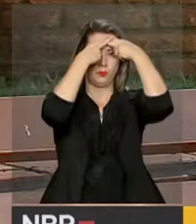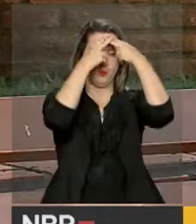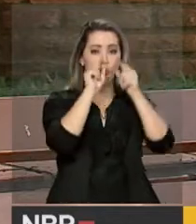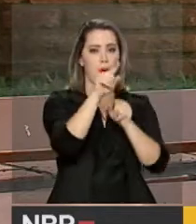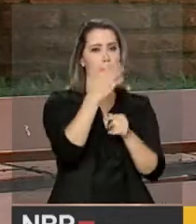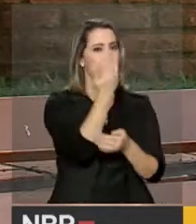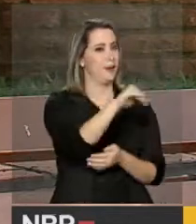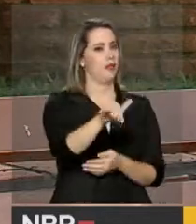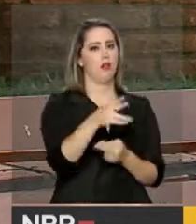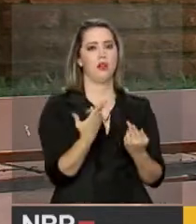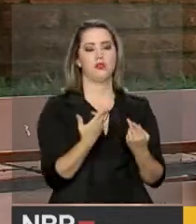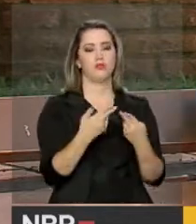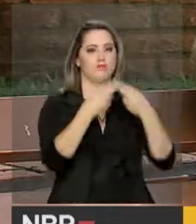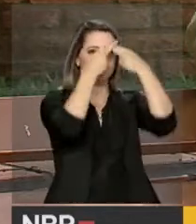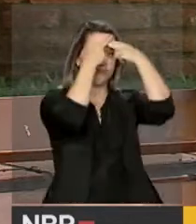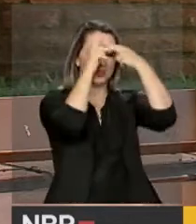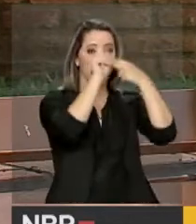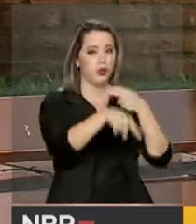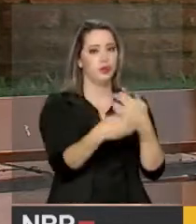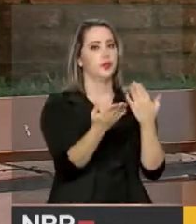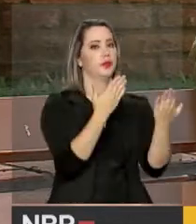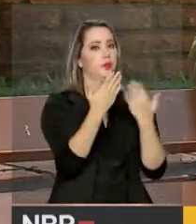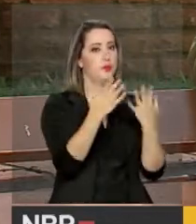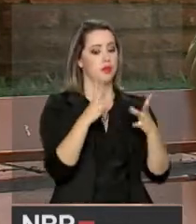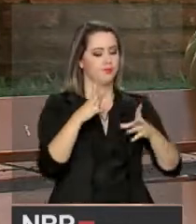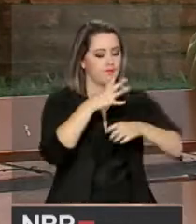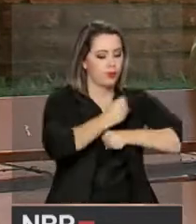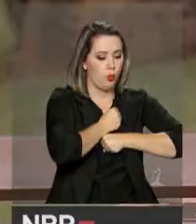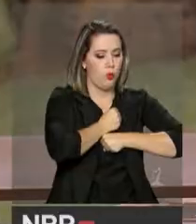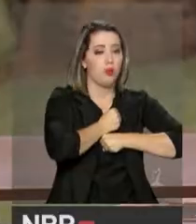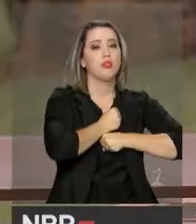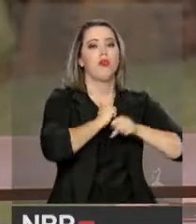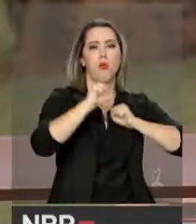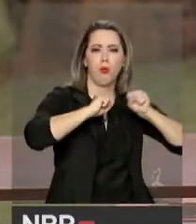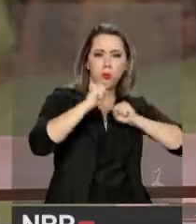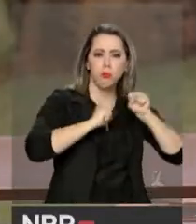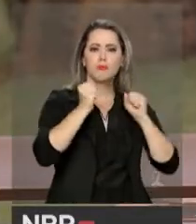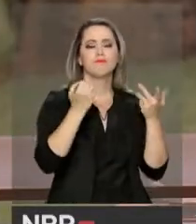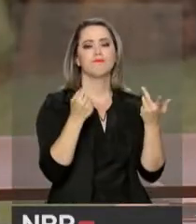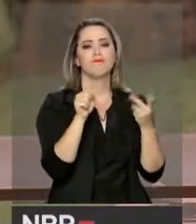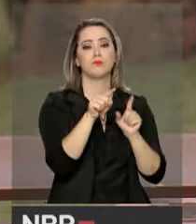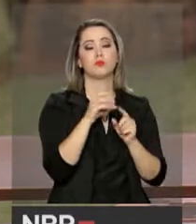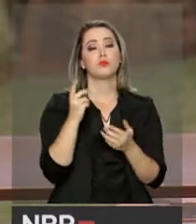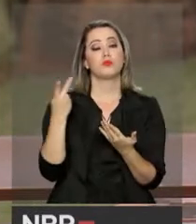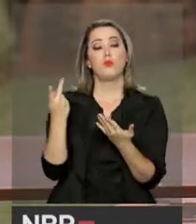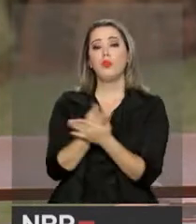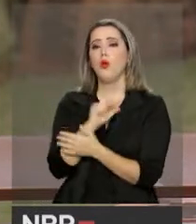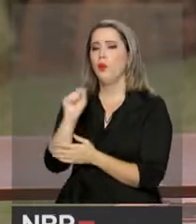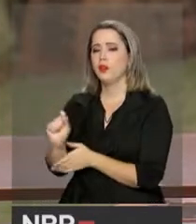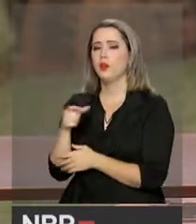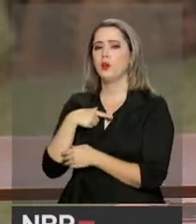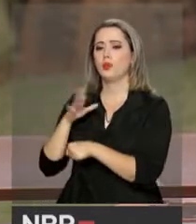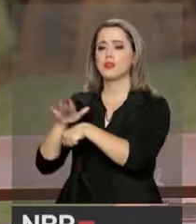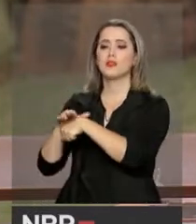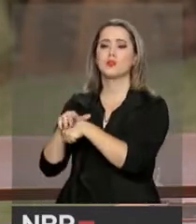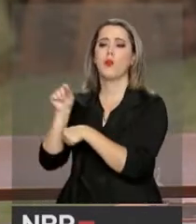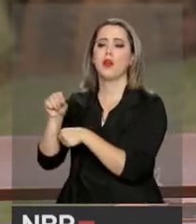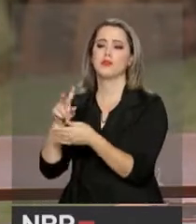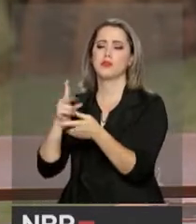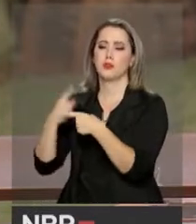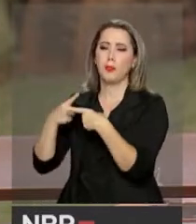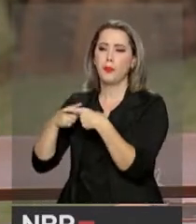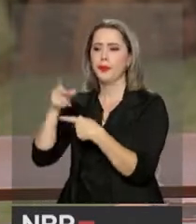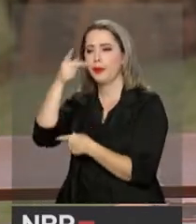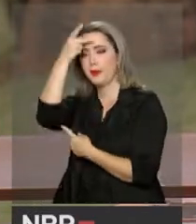dos transtornos mentais são relacionados à depressão e ansiedade. E o que leva, por exemplo, a essas doenças, esses